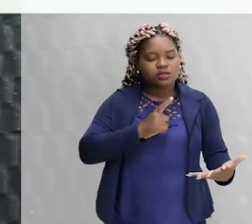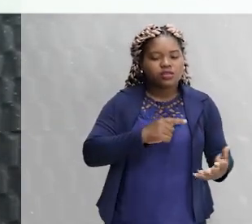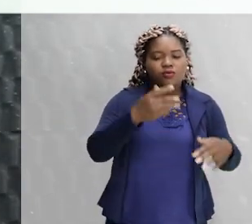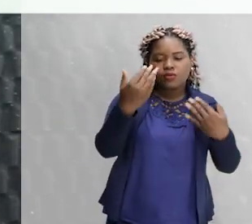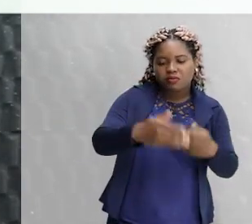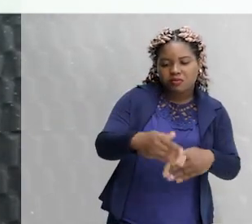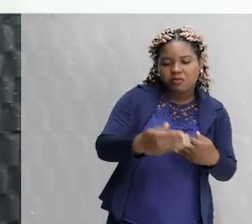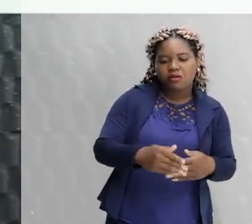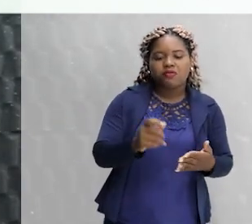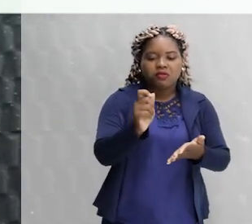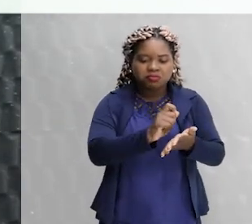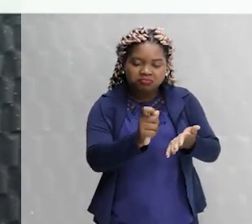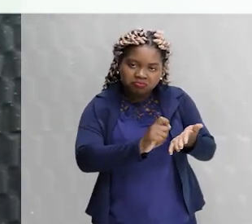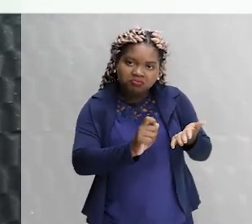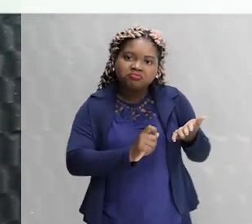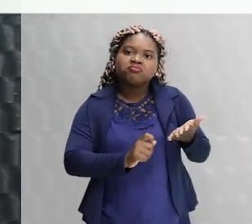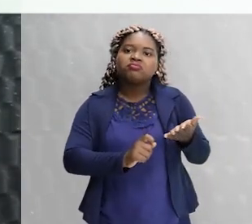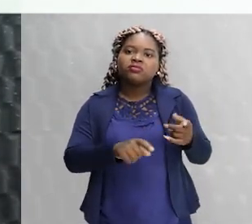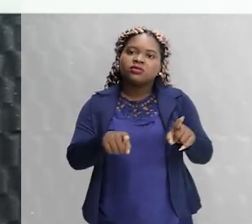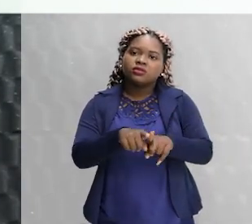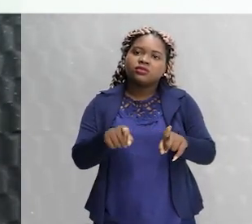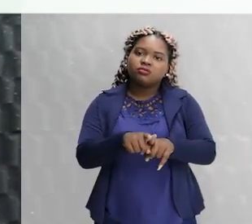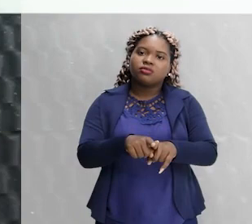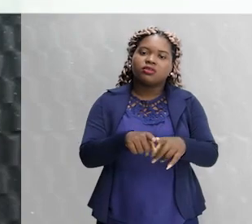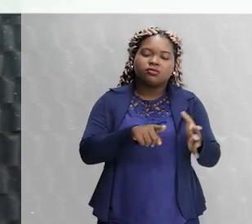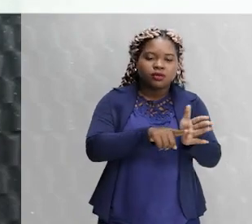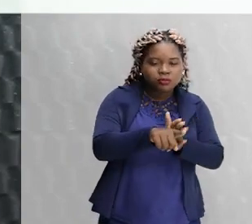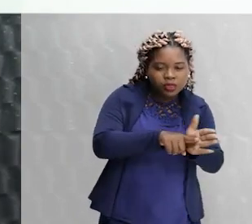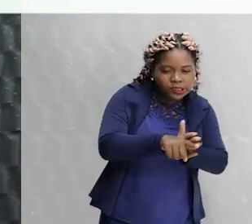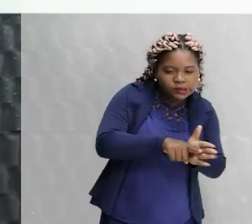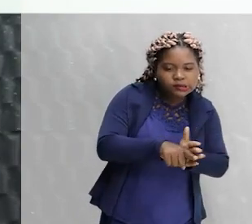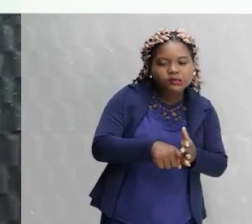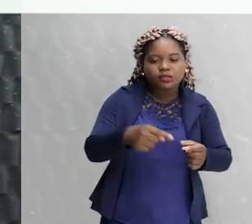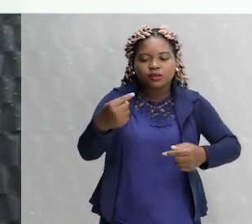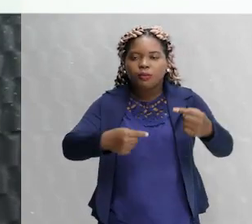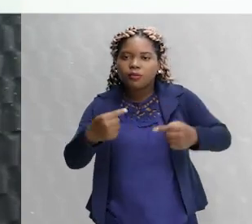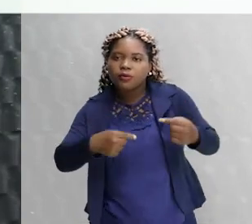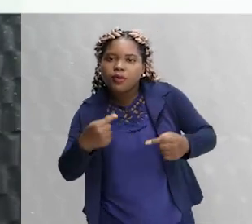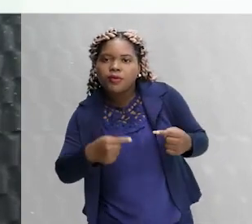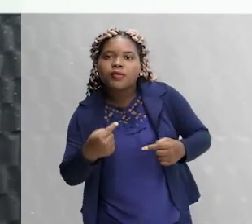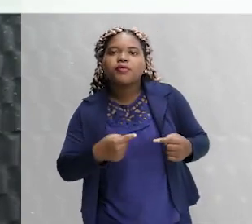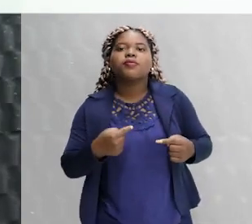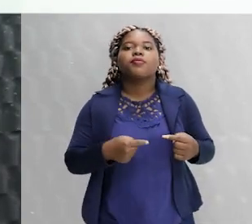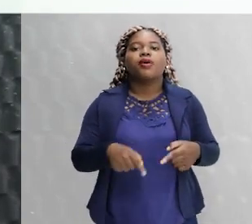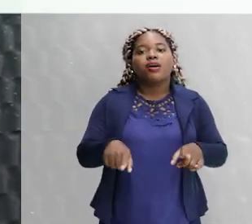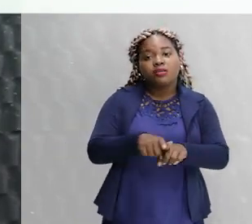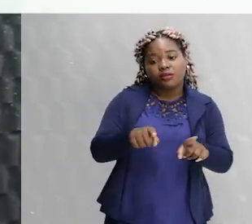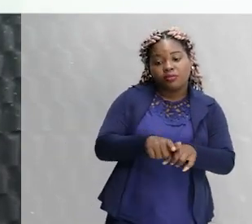ter, é importante. Ele passa uma pesquisa, ele passa um debate, ele